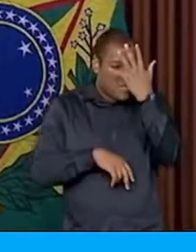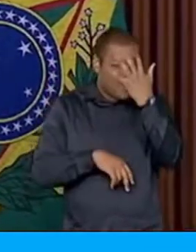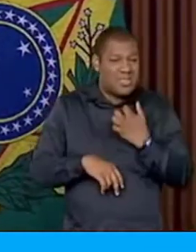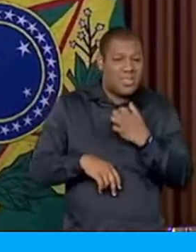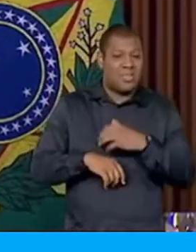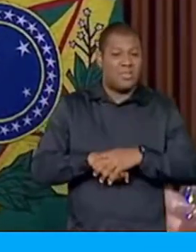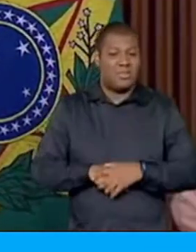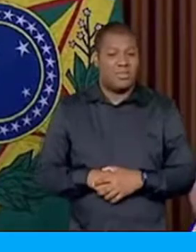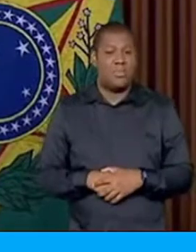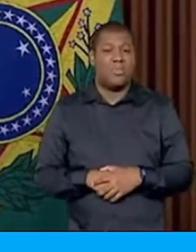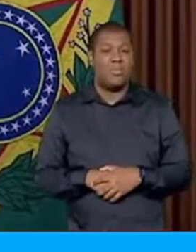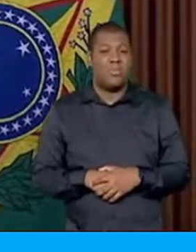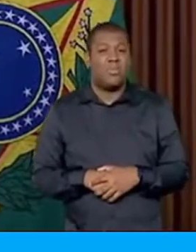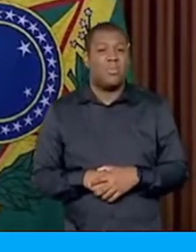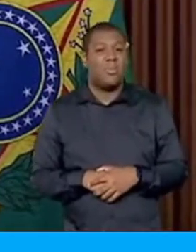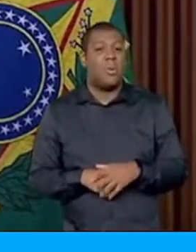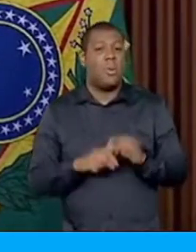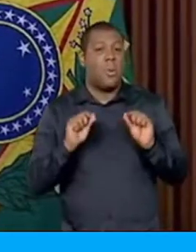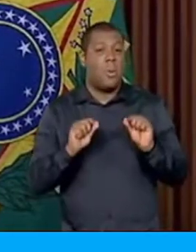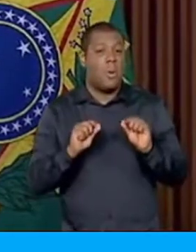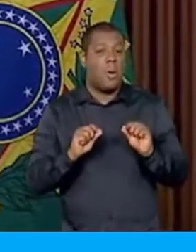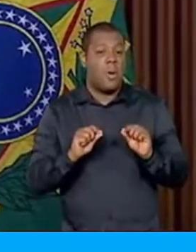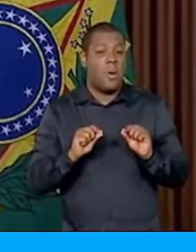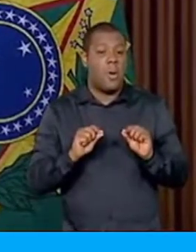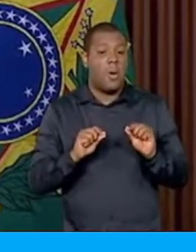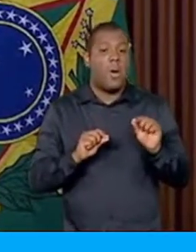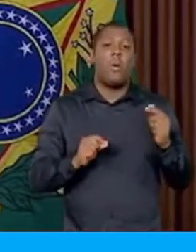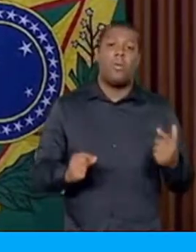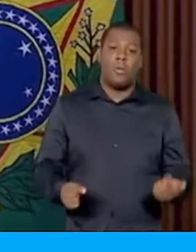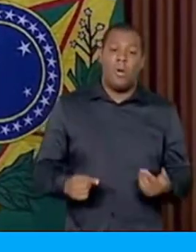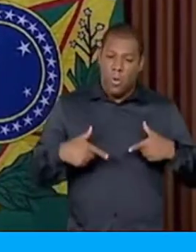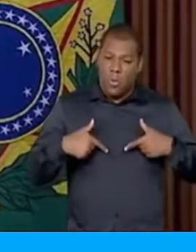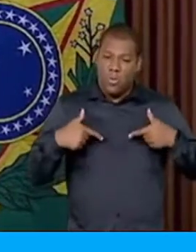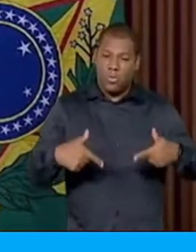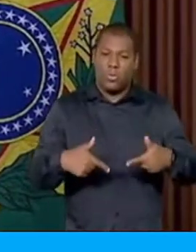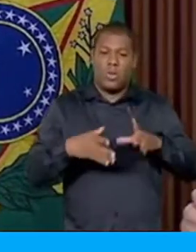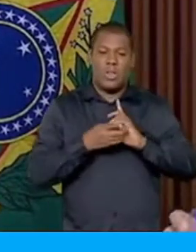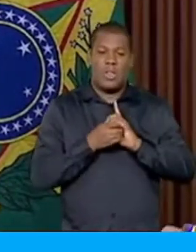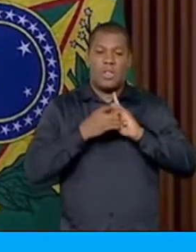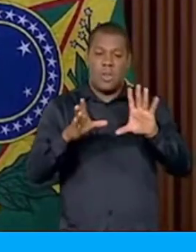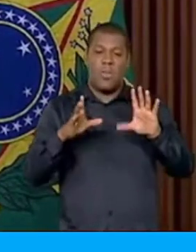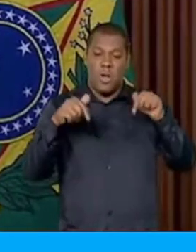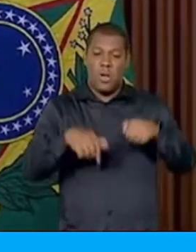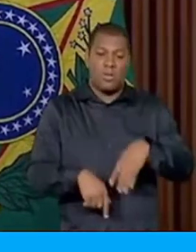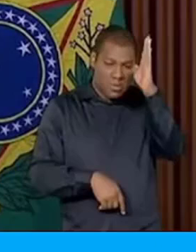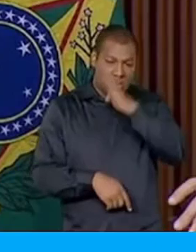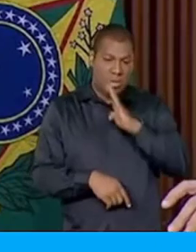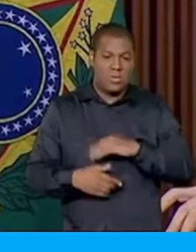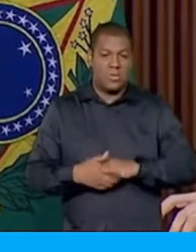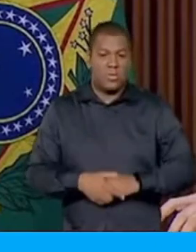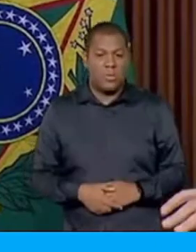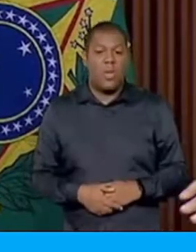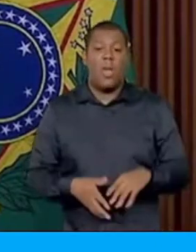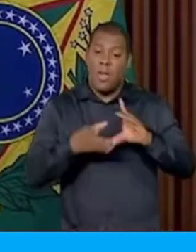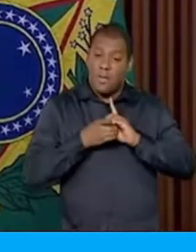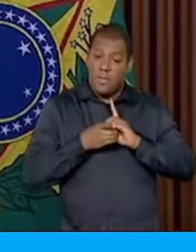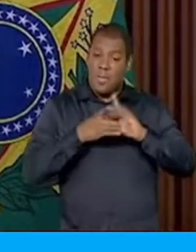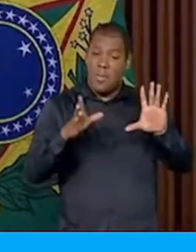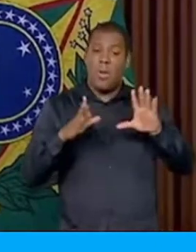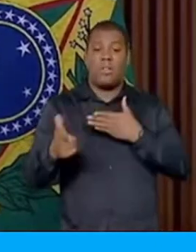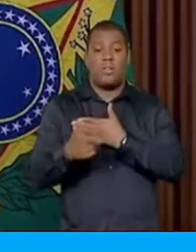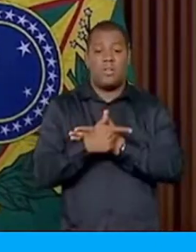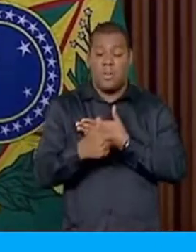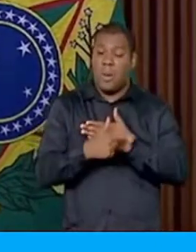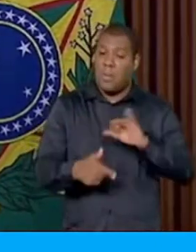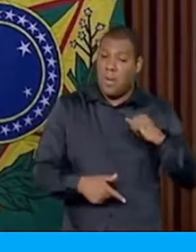consolidação do processo democrático desse país. A democracia passa a ser uma coisa fundamental nas